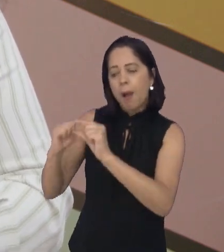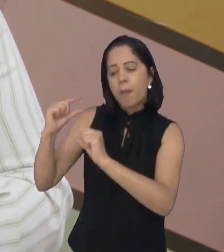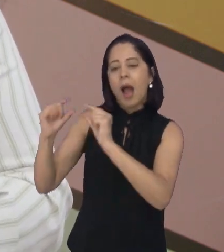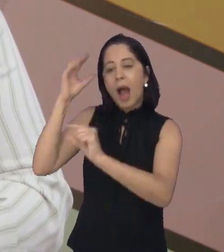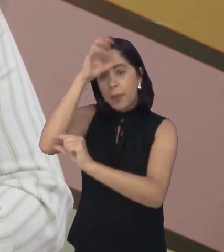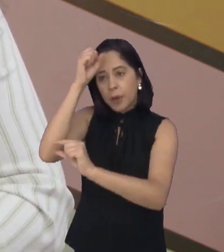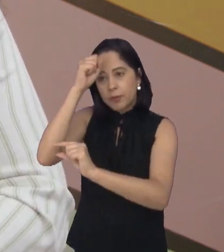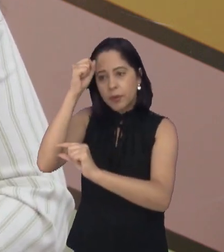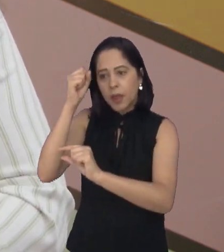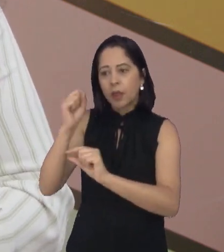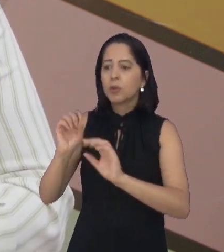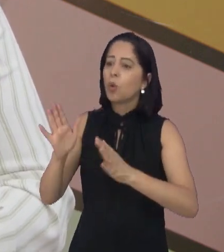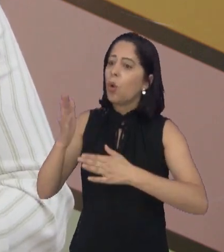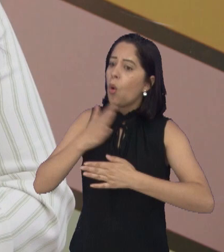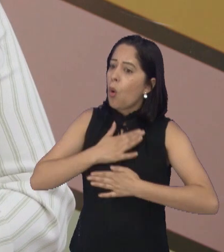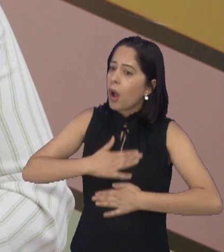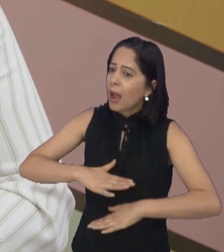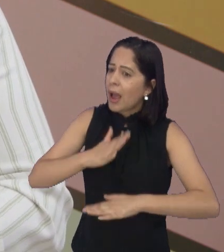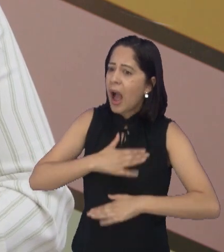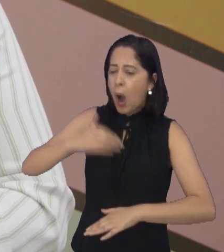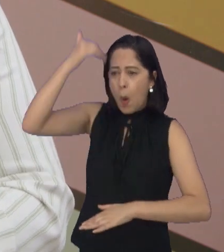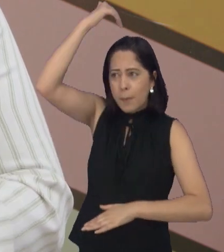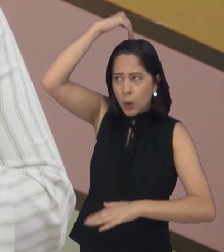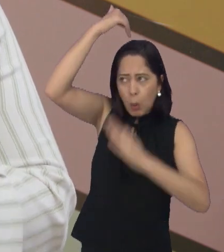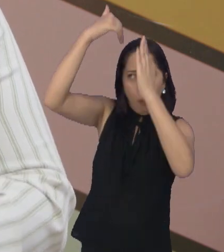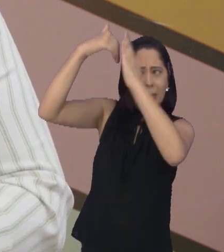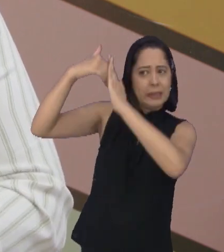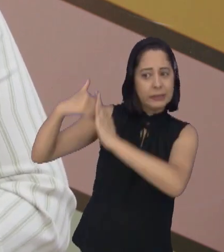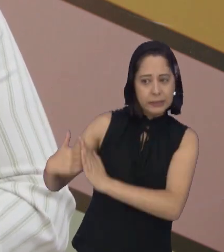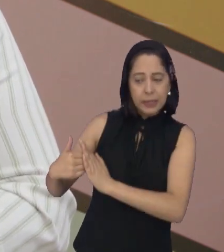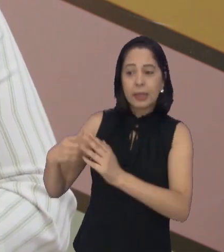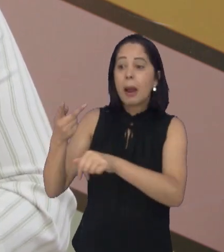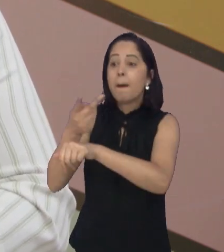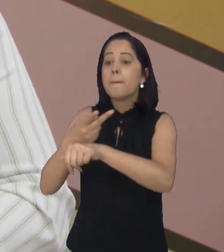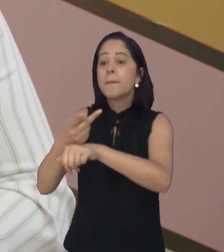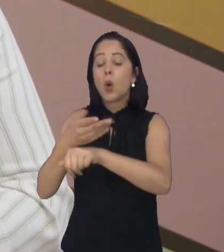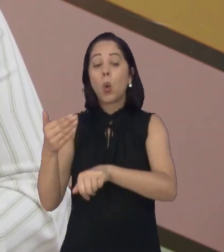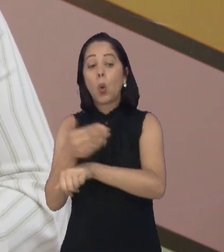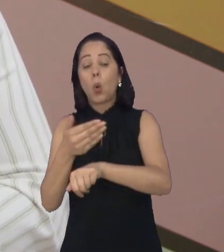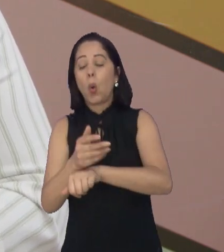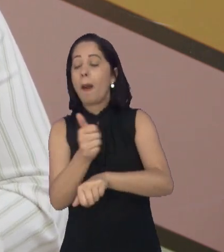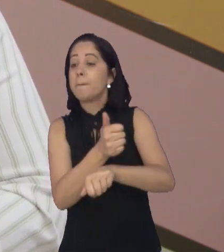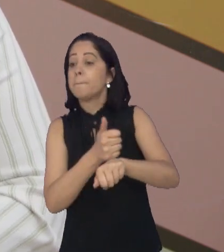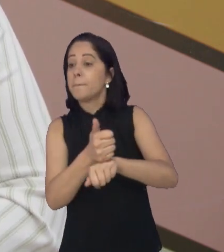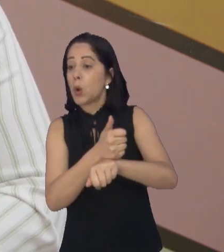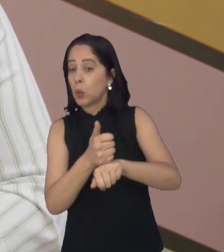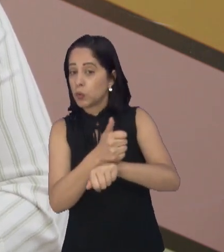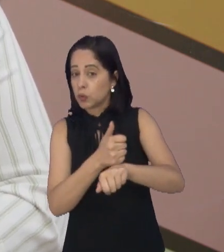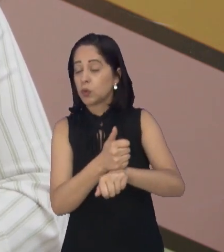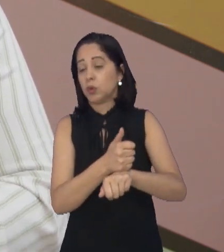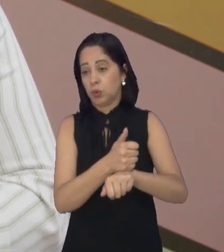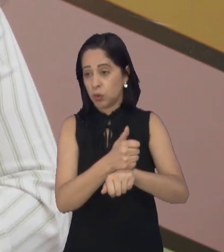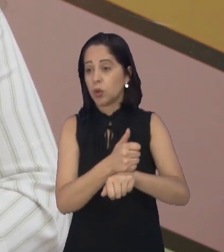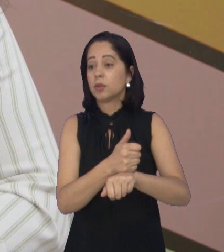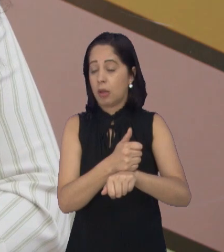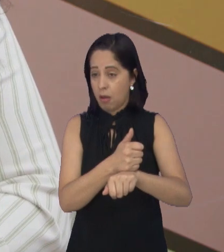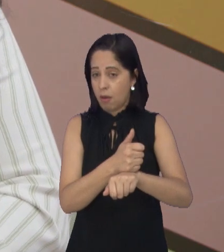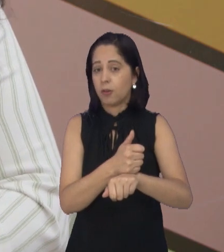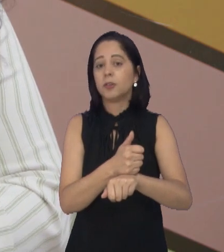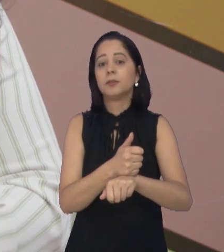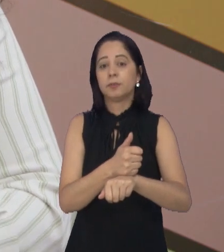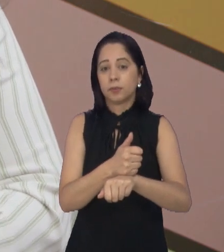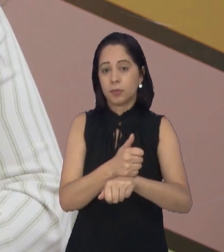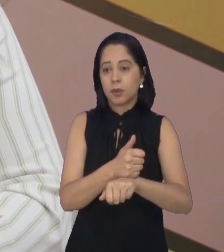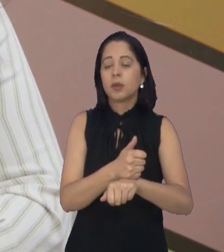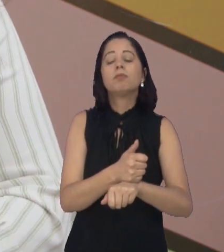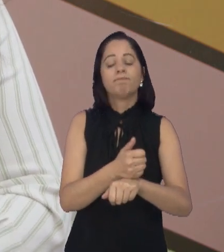calma, pare de se culpar, busque ajuda, tem muita gente que pode te ajudar com isso, assim como a gente viu na reportagem, Sim. né? Principalmente a ajuda